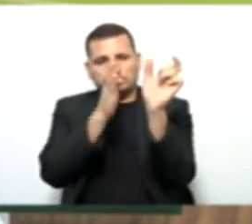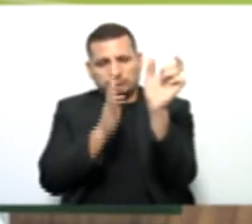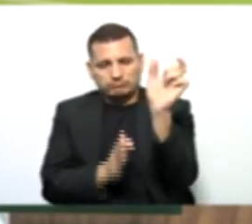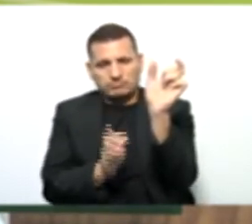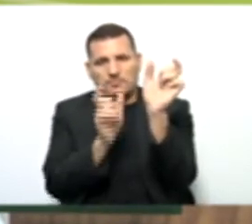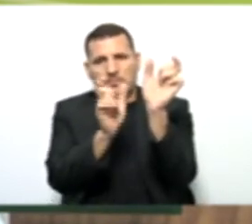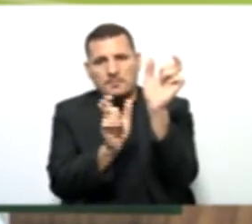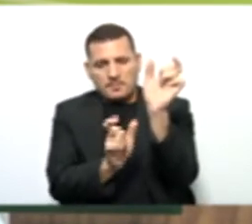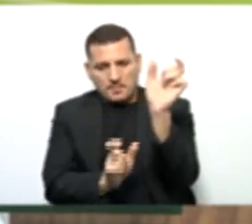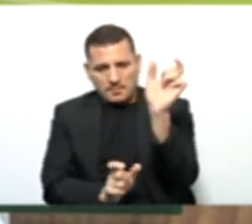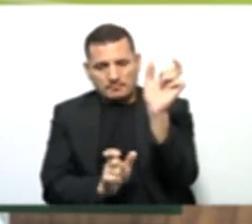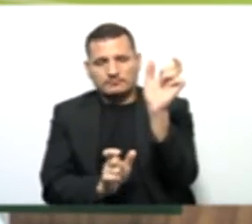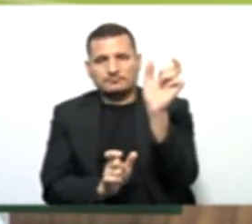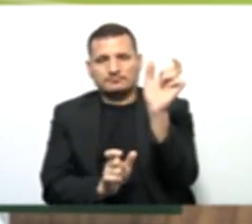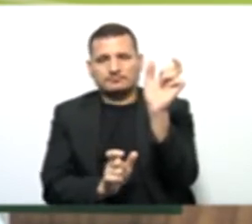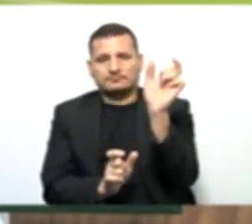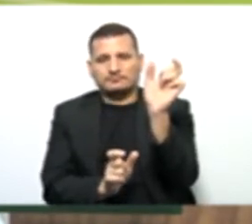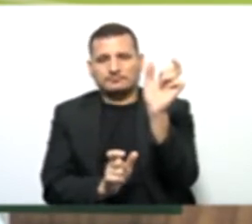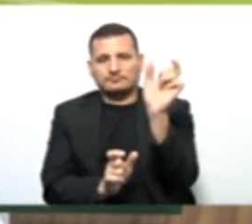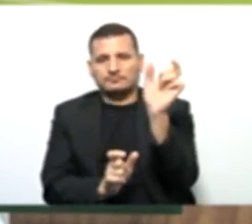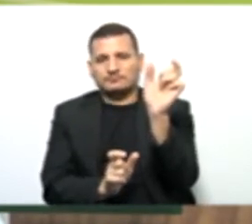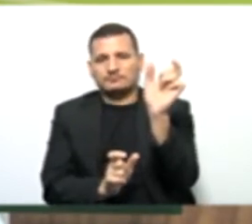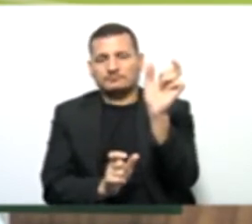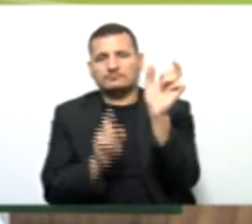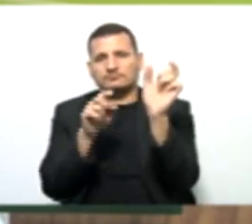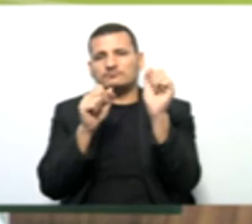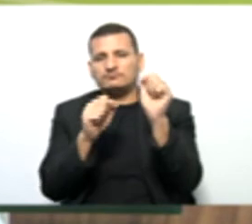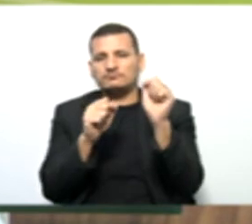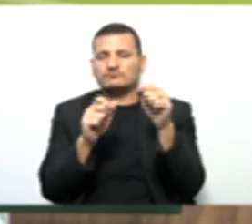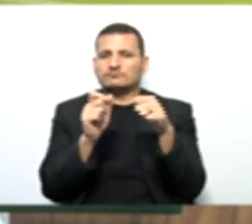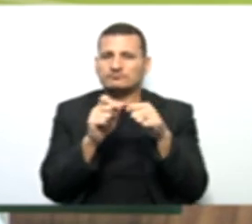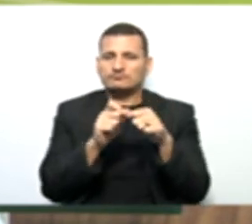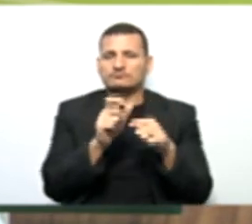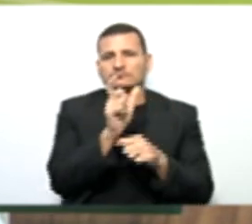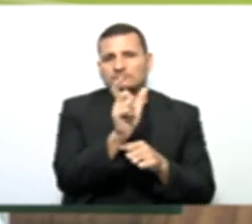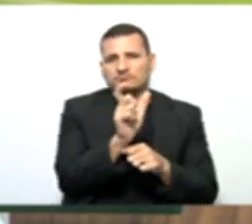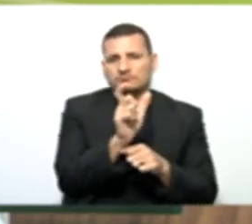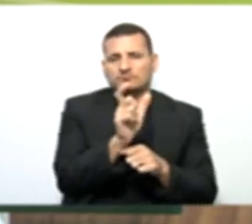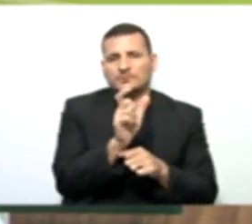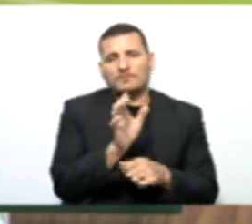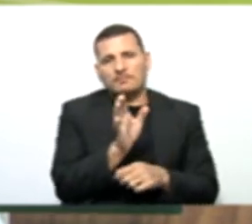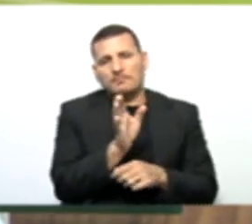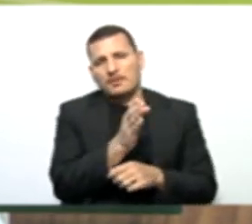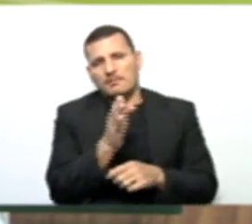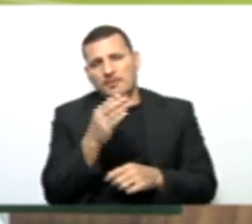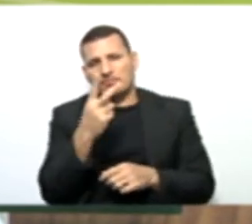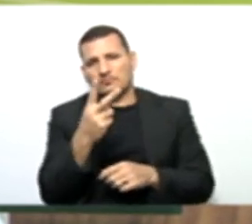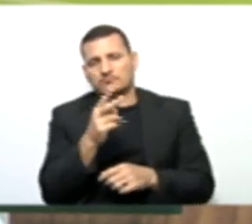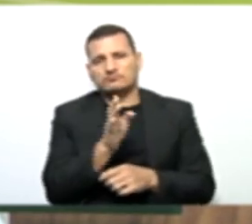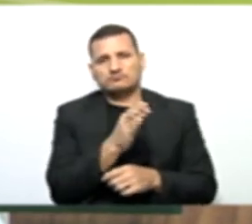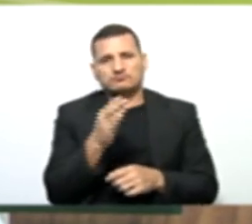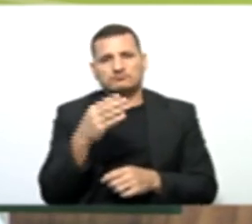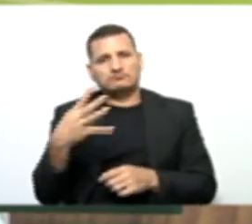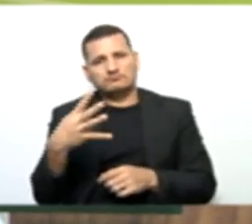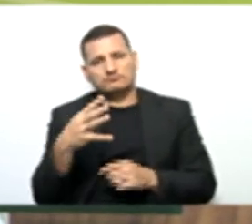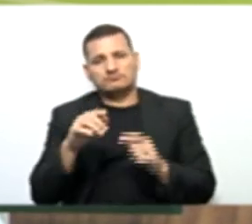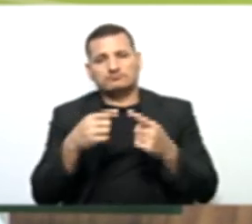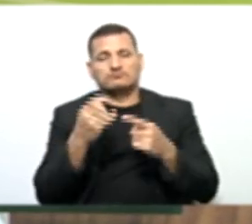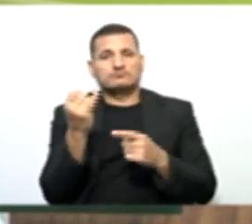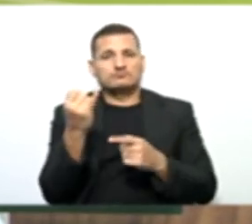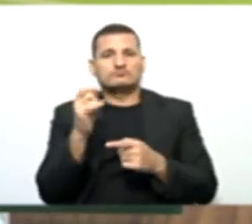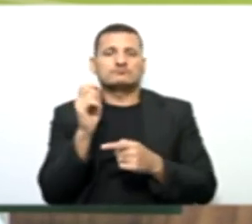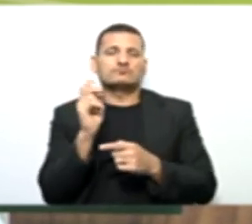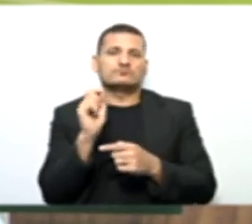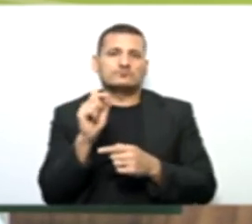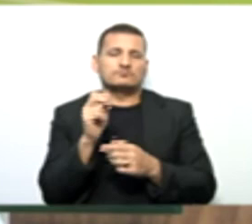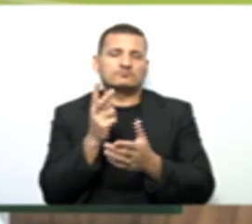espaço. Você pode fazer com dois espaços, com quatro, tanto faz, mas o importante é que seja o